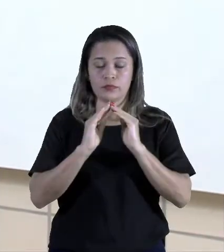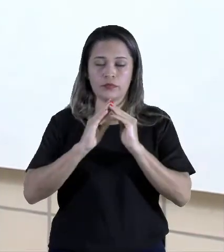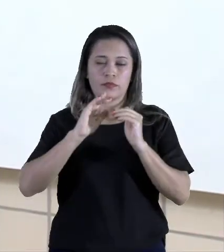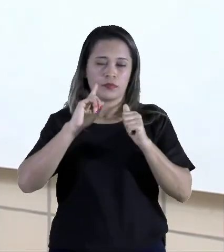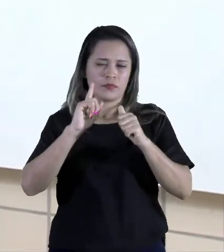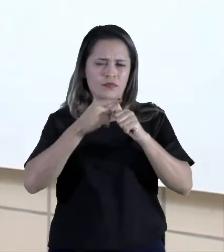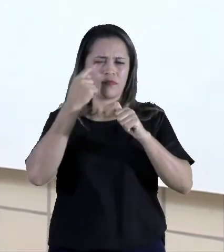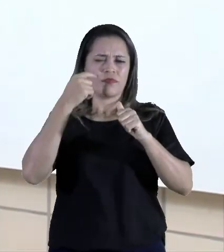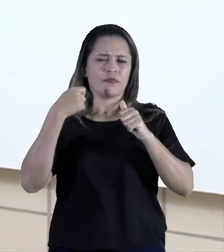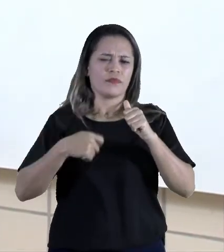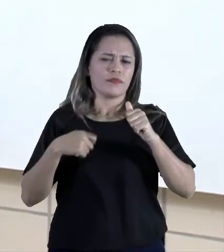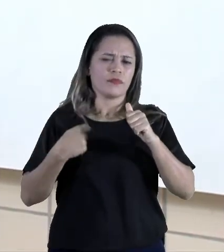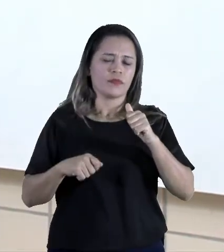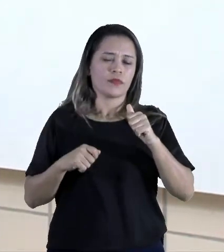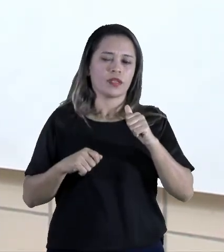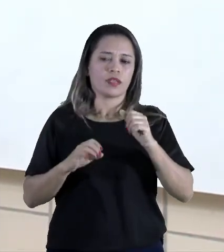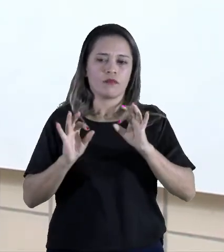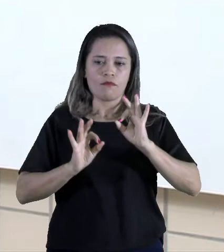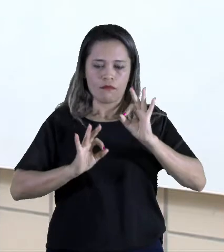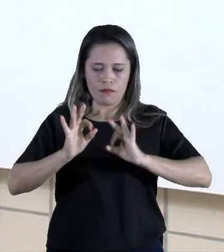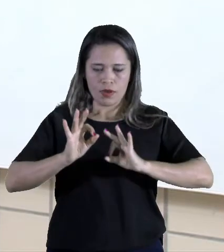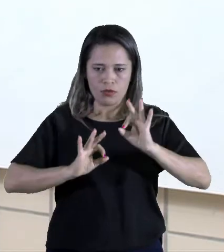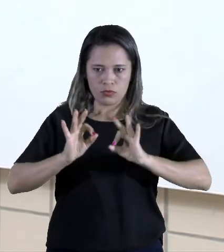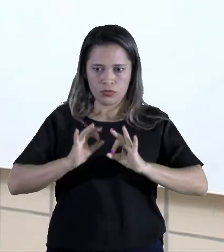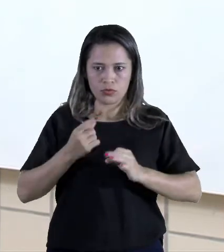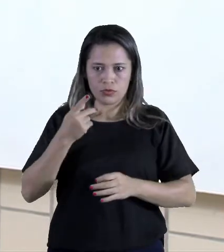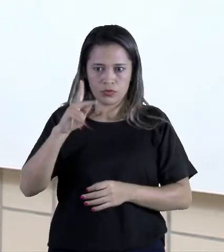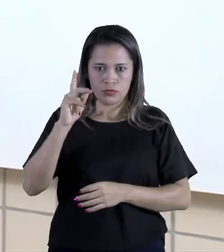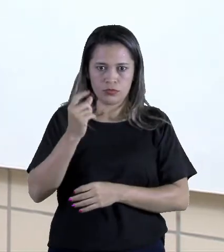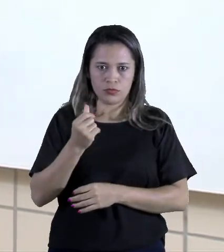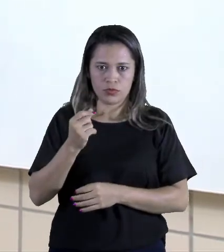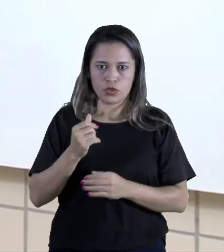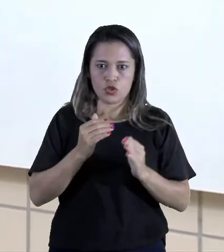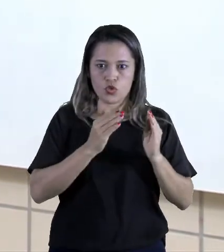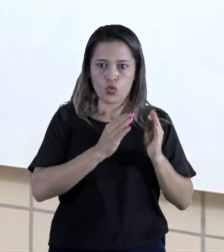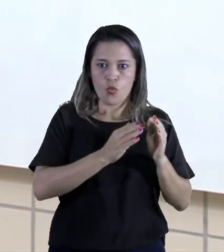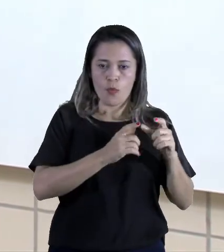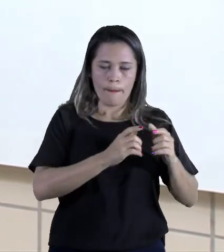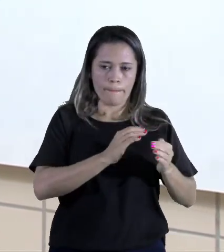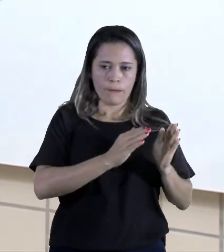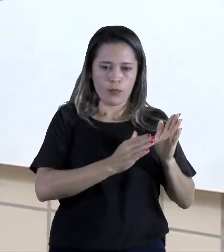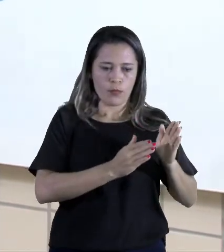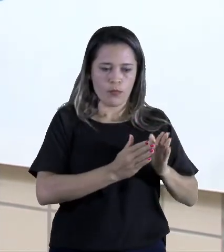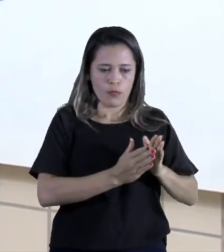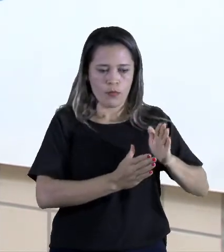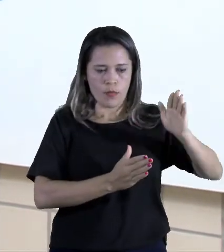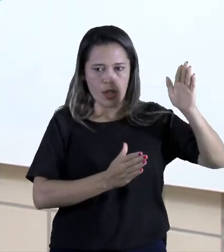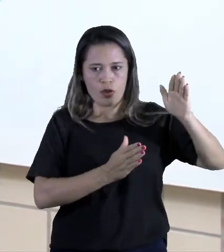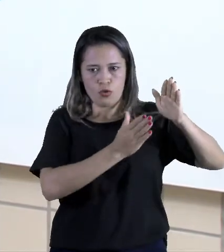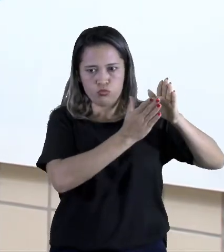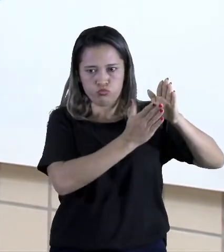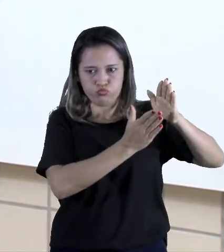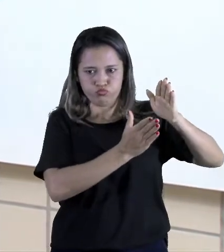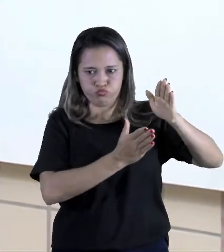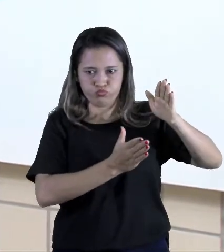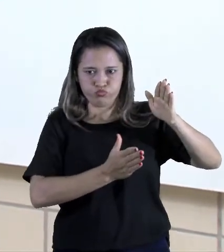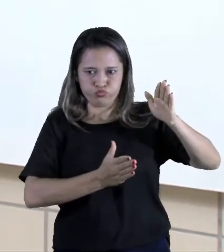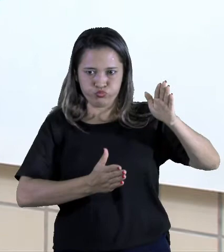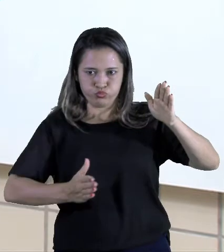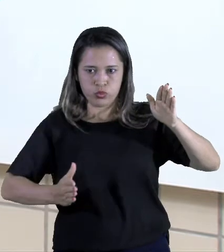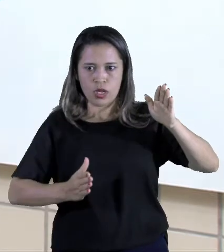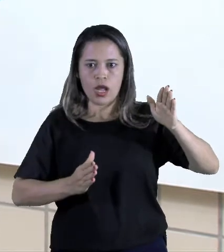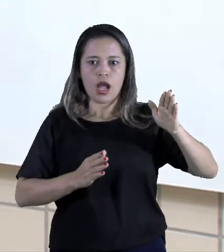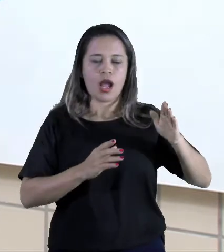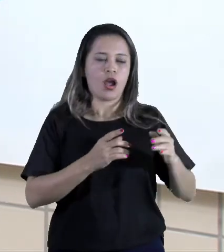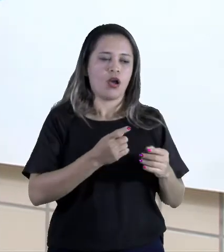você precisa fazer, você vai organizar seu dinheiro do maior para o menor. você pega as notas iguais, coloca junto,